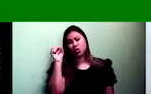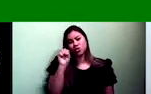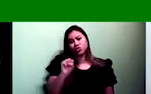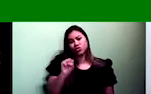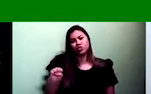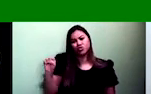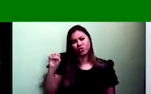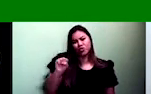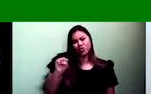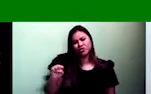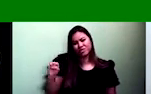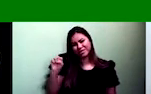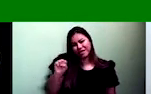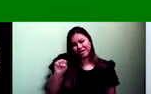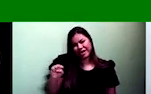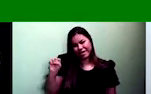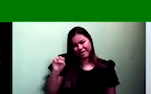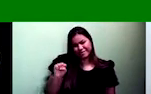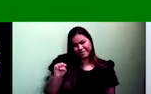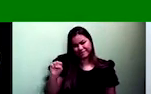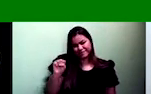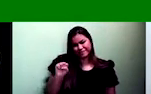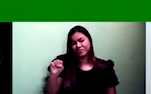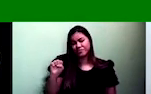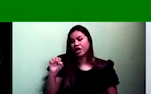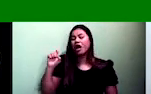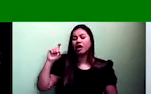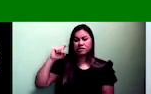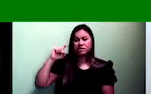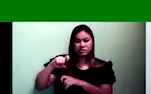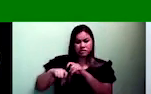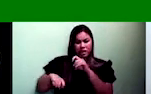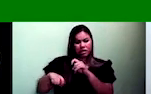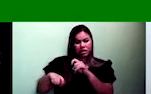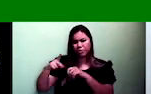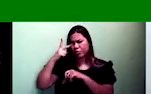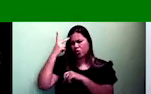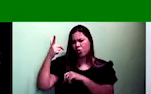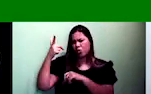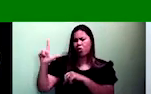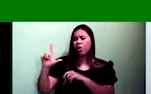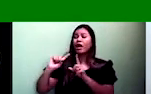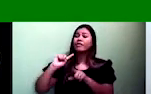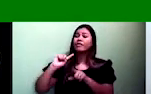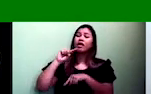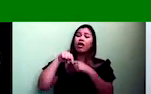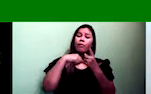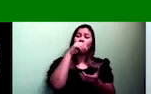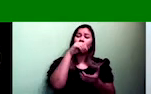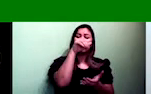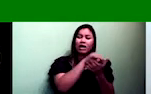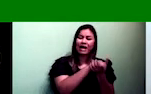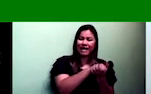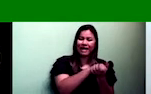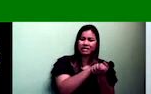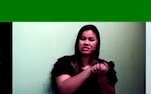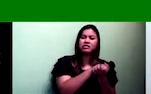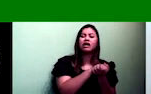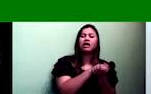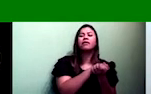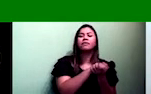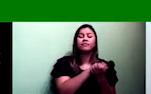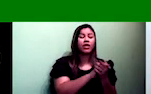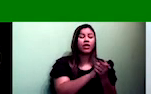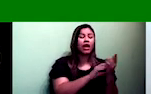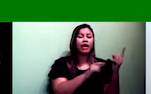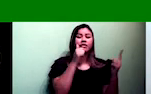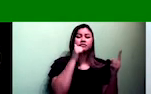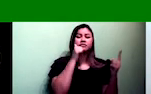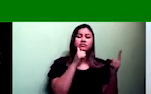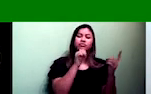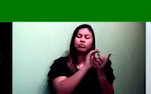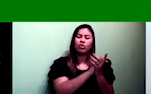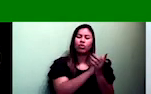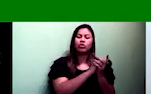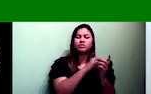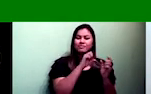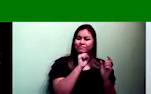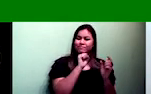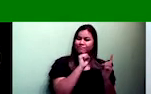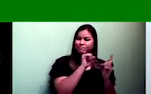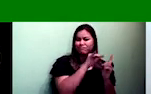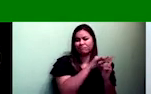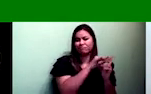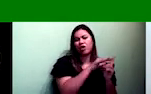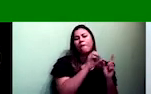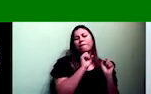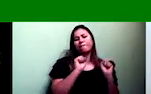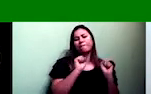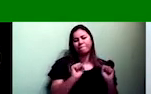solteira e depois de 10 anos, já casada, acaba contaminando a esposa. Olha a dor de cabeça